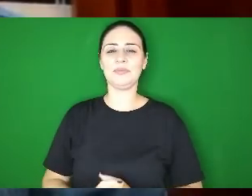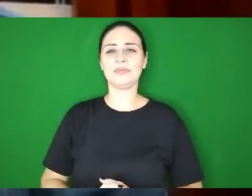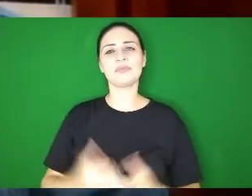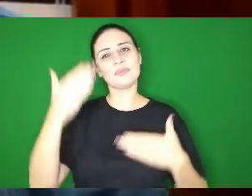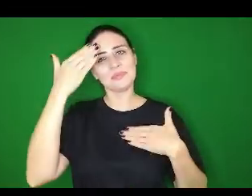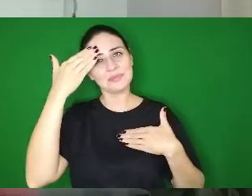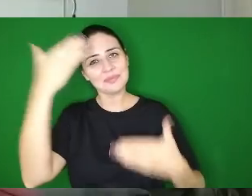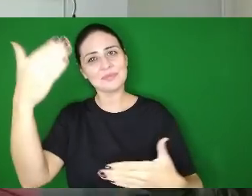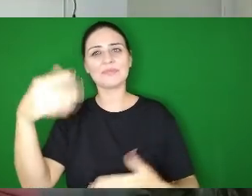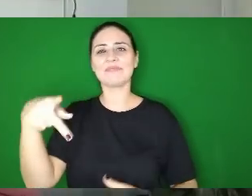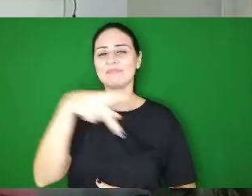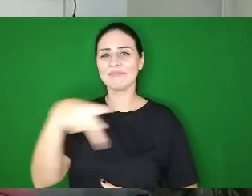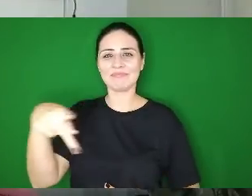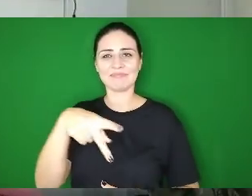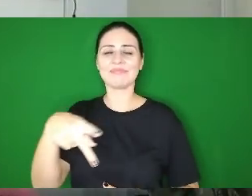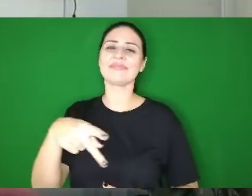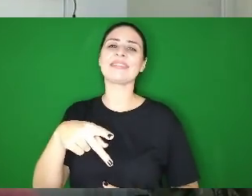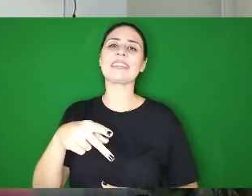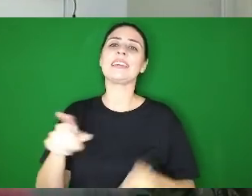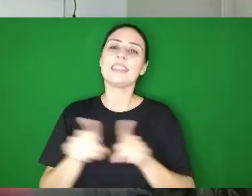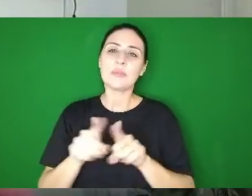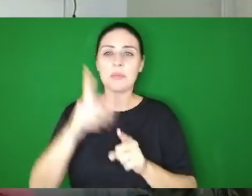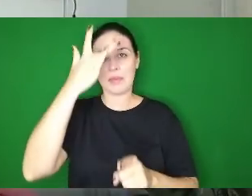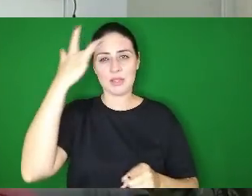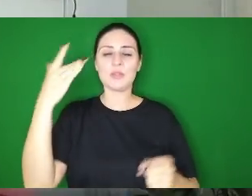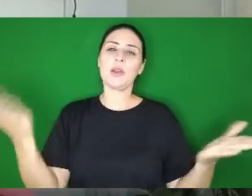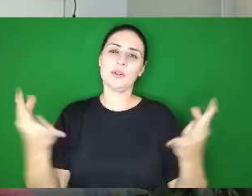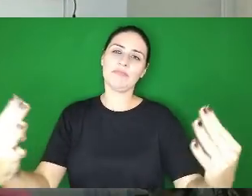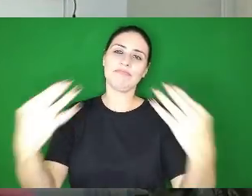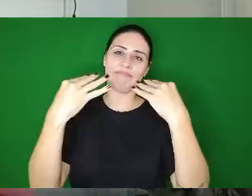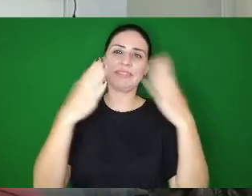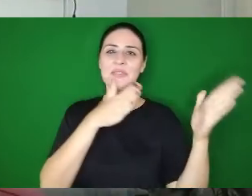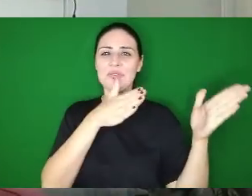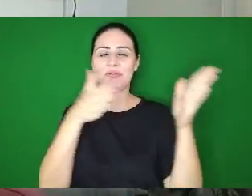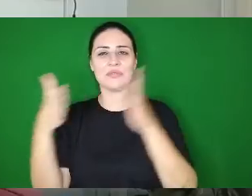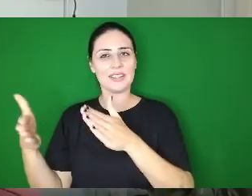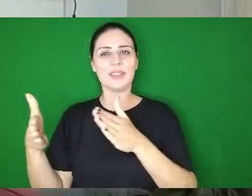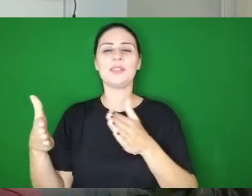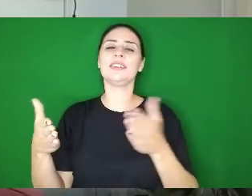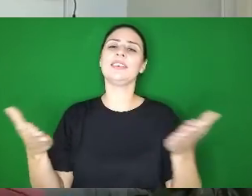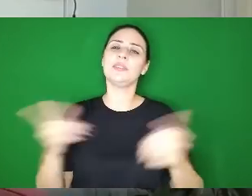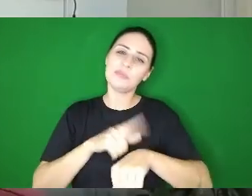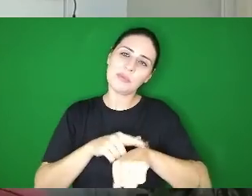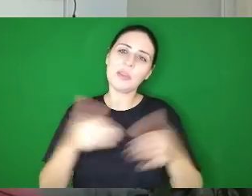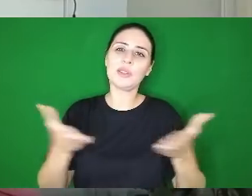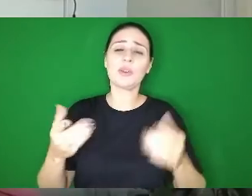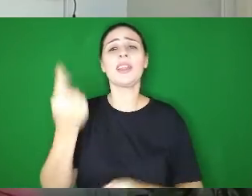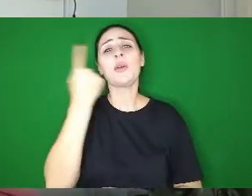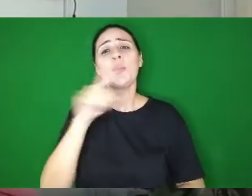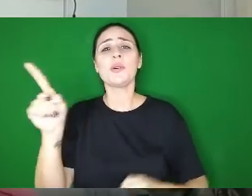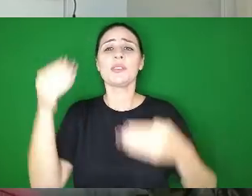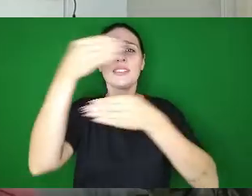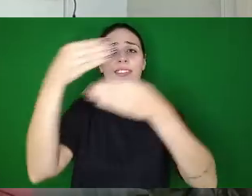Obrigada, professora. Gratidão a todas que participaram com a gente nesse momento. E retomando o último slide da